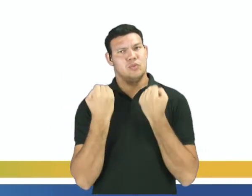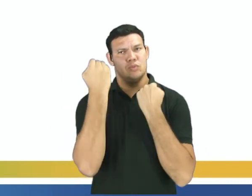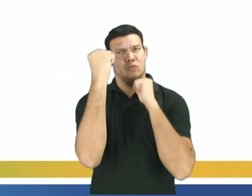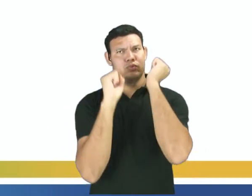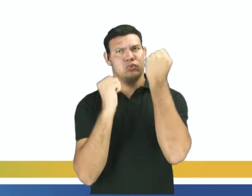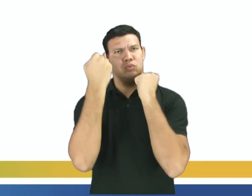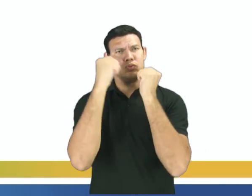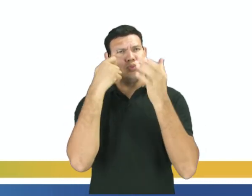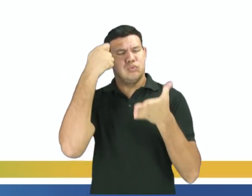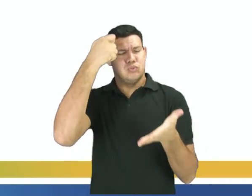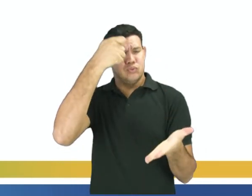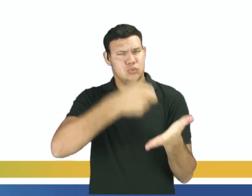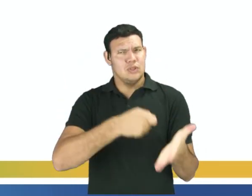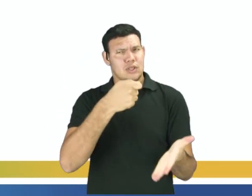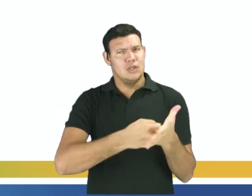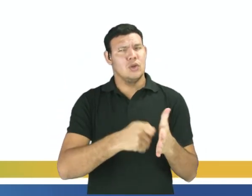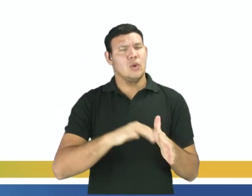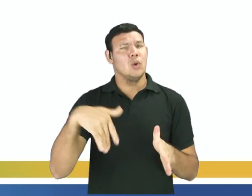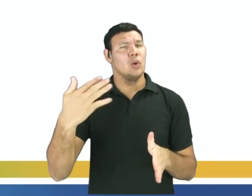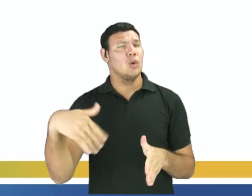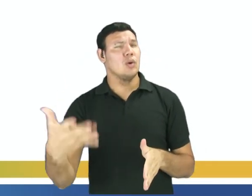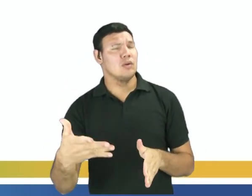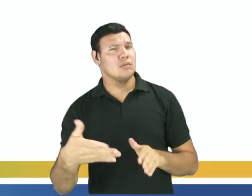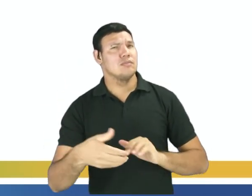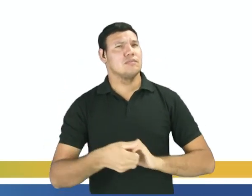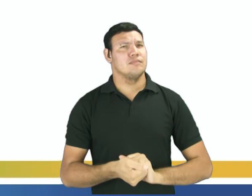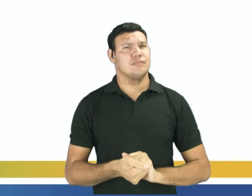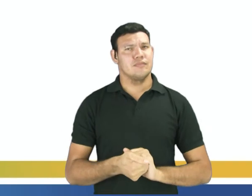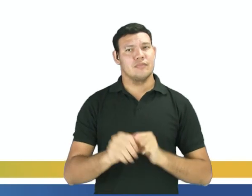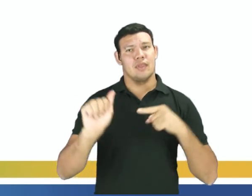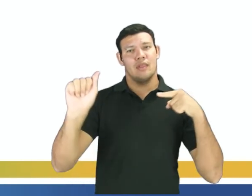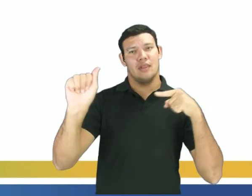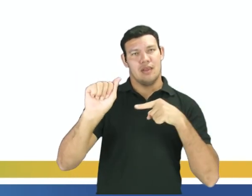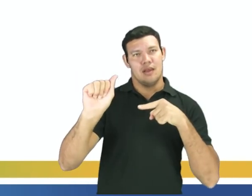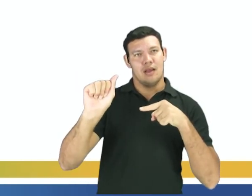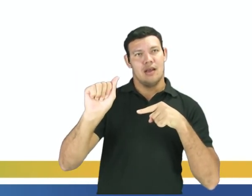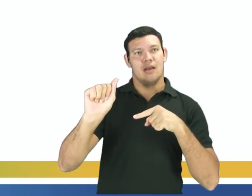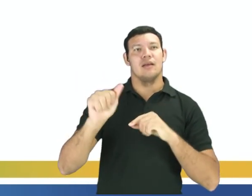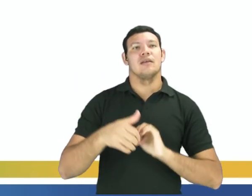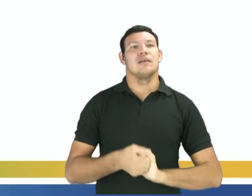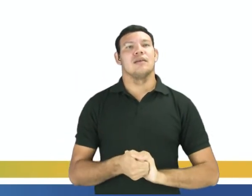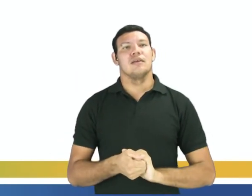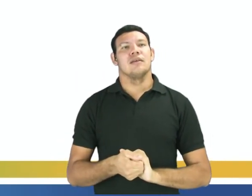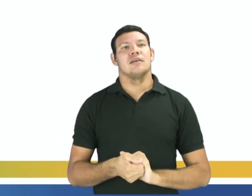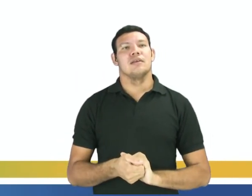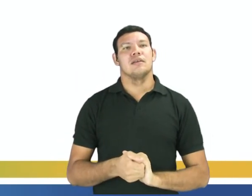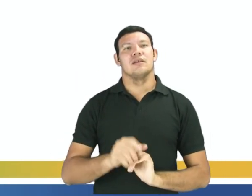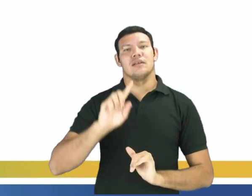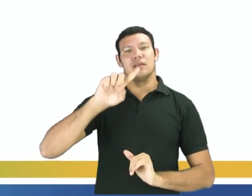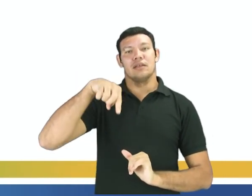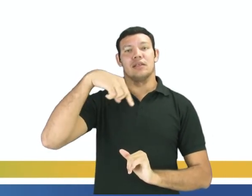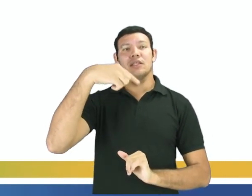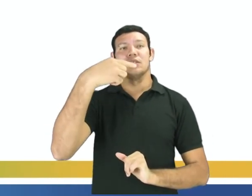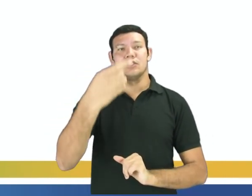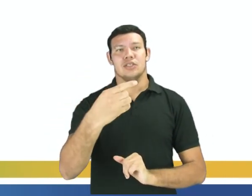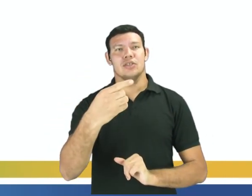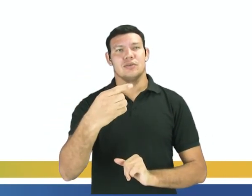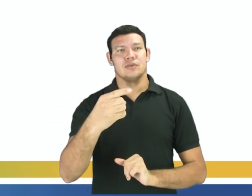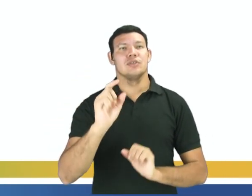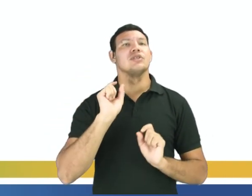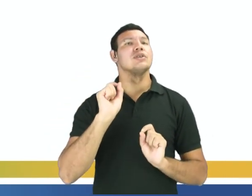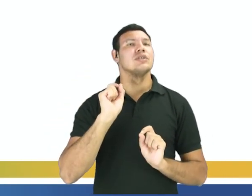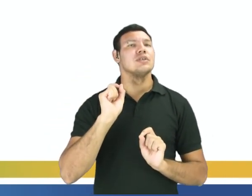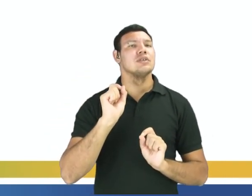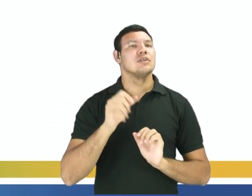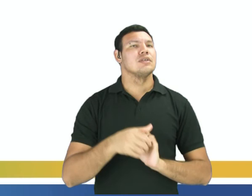industrialização consolidada somente ou depois de... Vamos lá então, letra A, após a Segunda